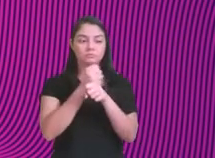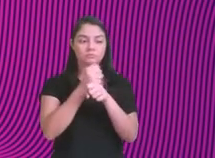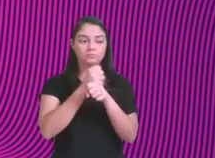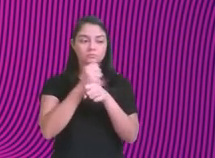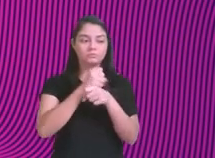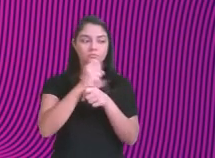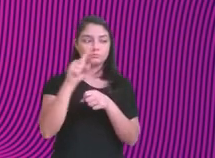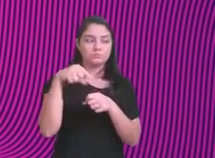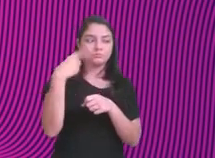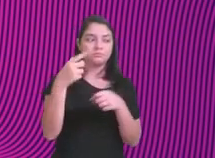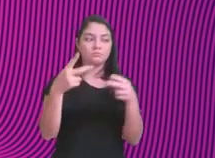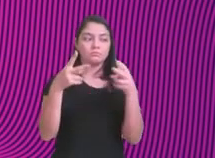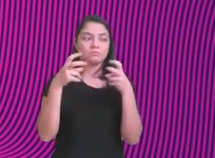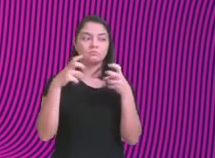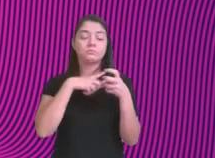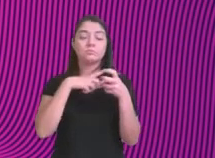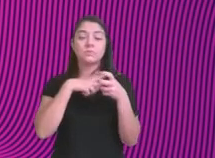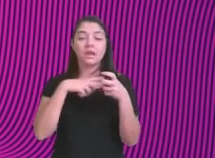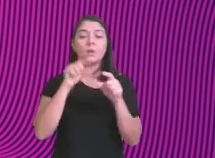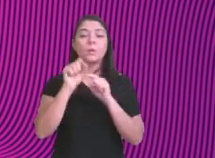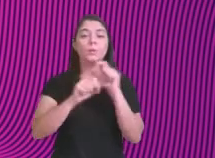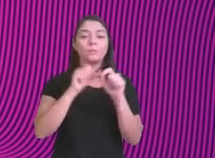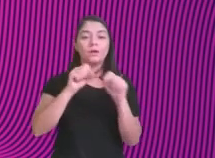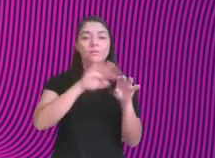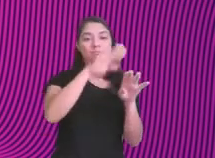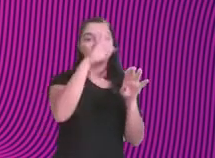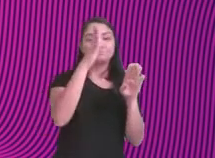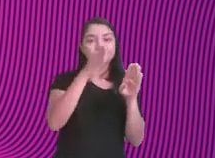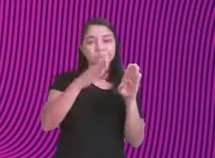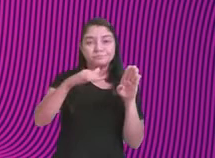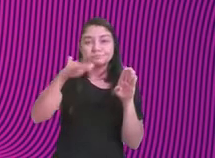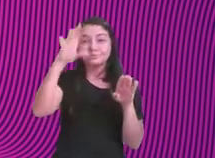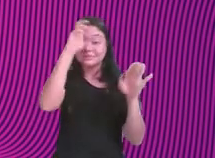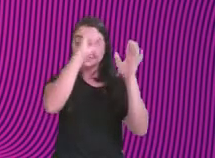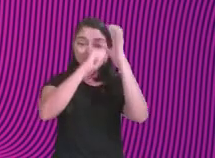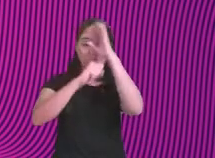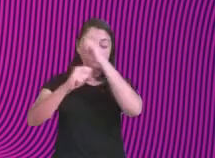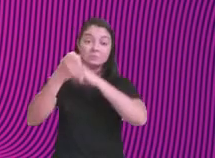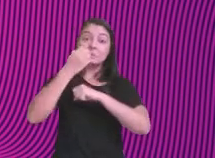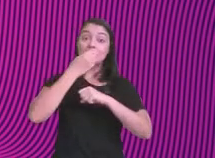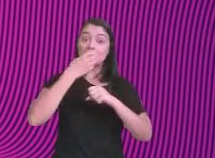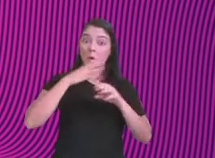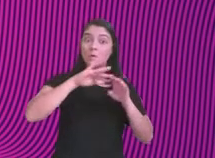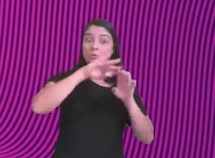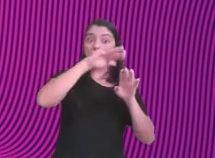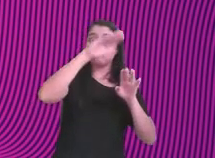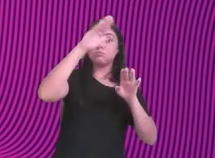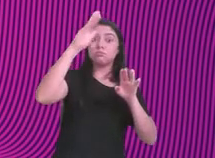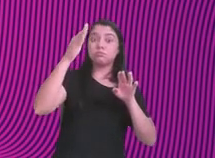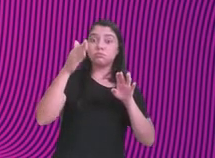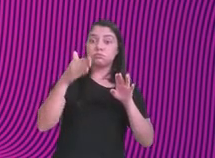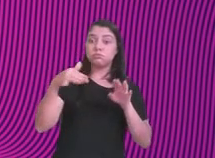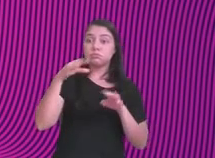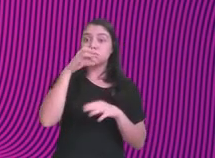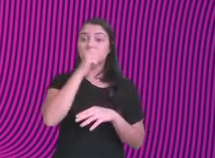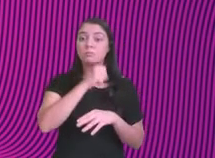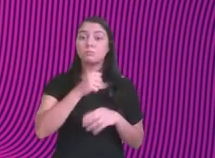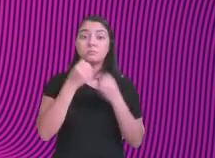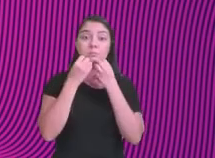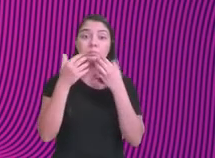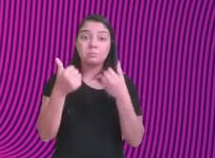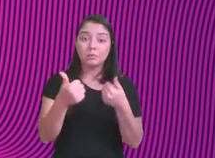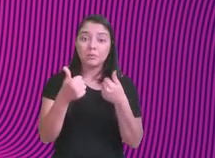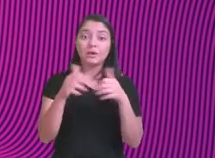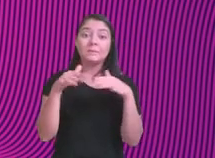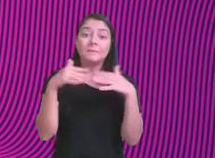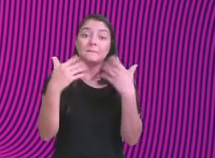questão é realmente a curva de aprendizado, né? Que a gente vê uma curva de aprendizado grande e a gente entende que talvez nem todo o